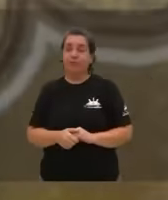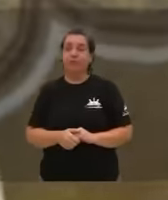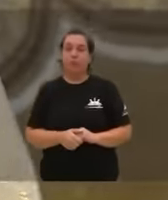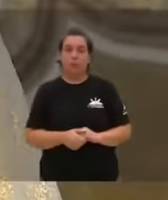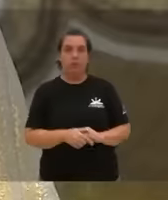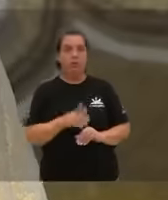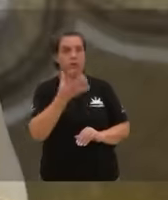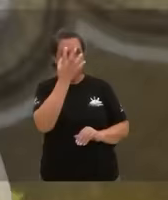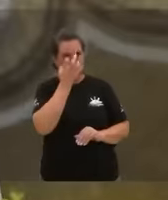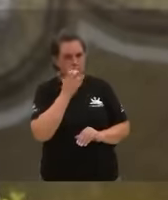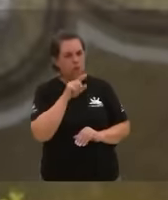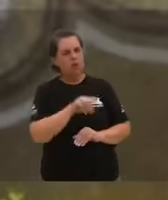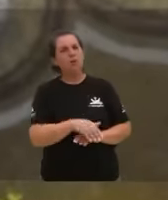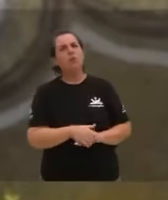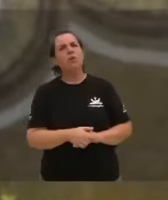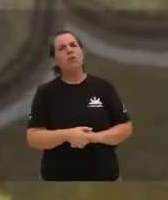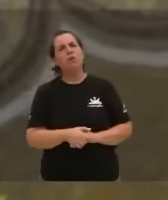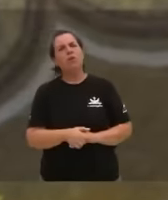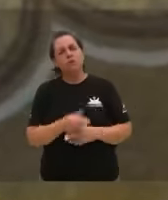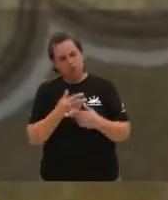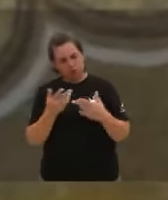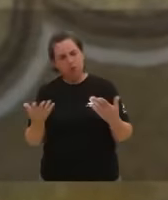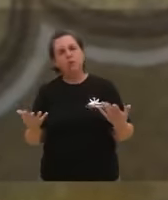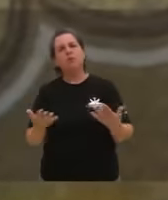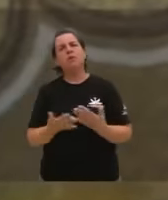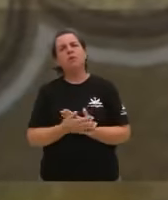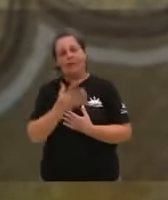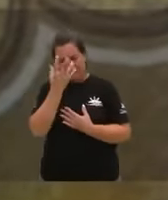Isso é muito sério.